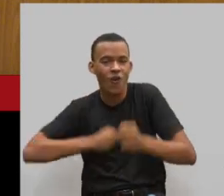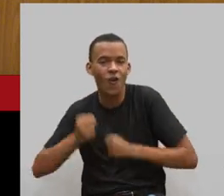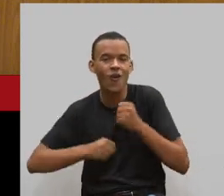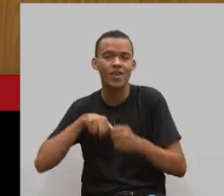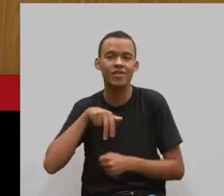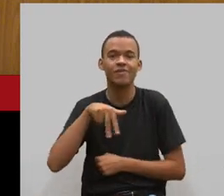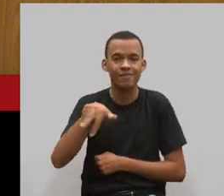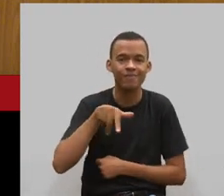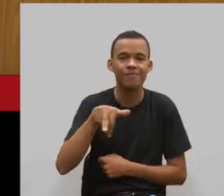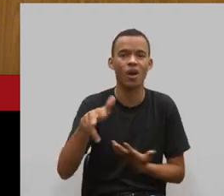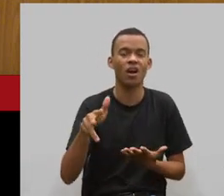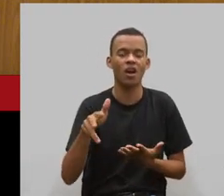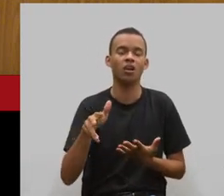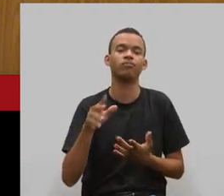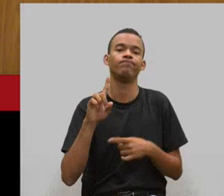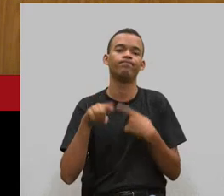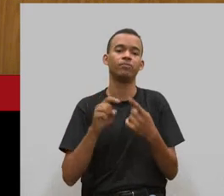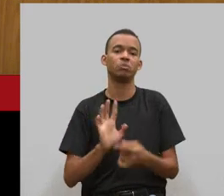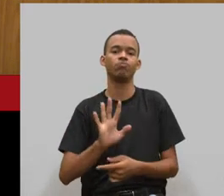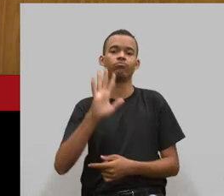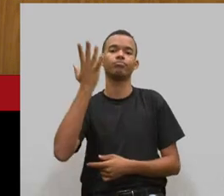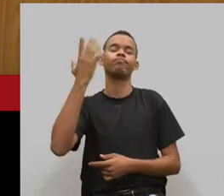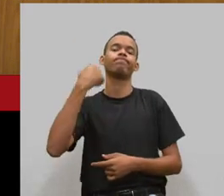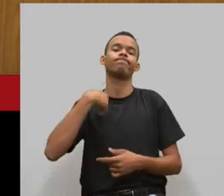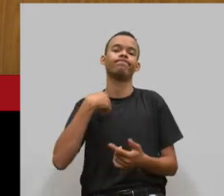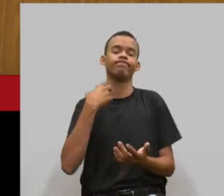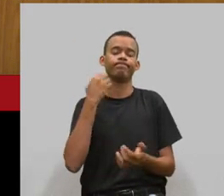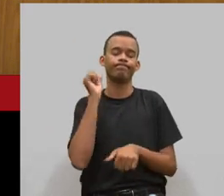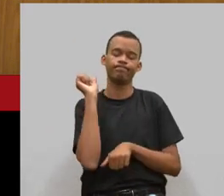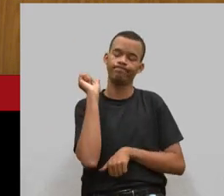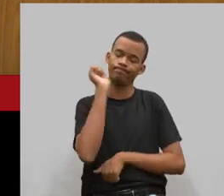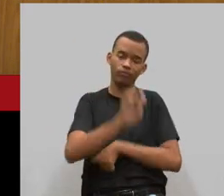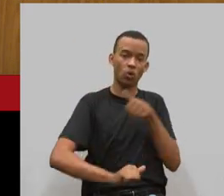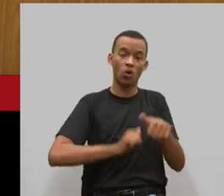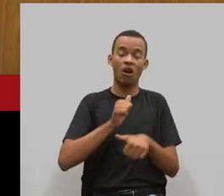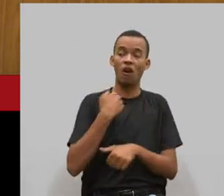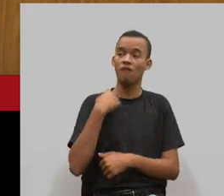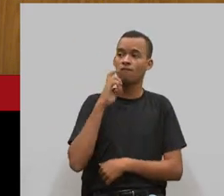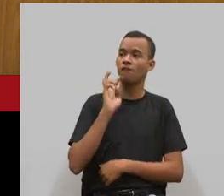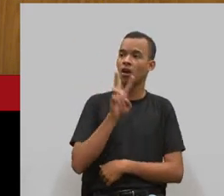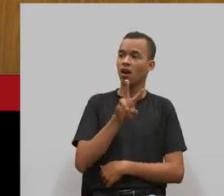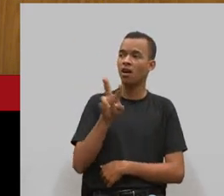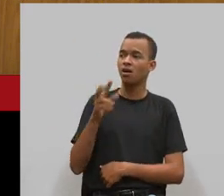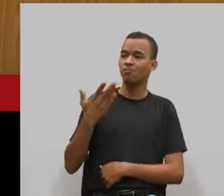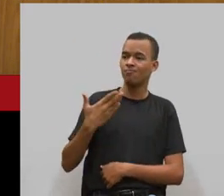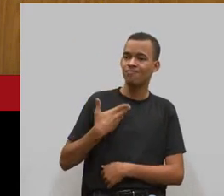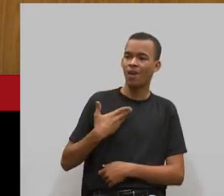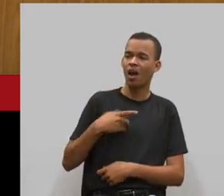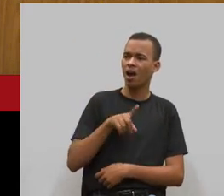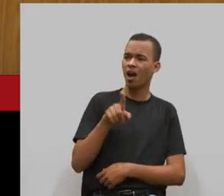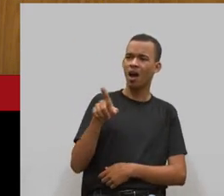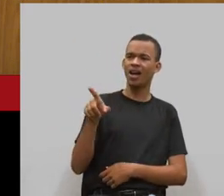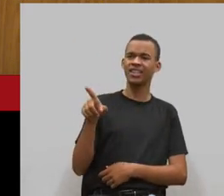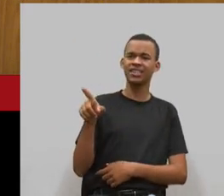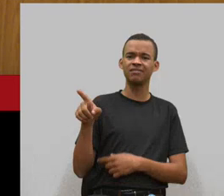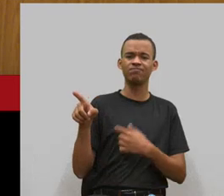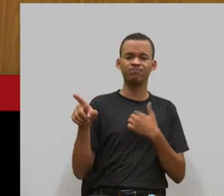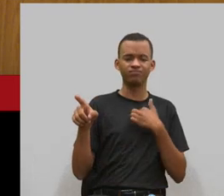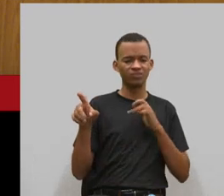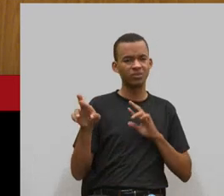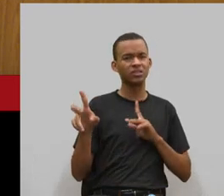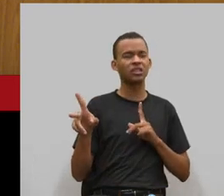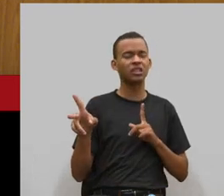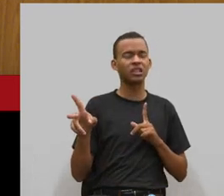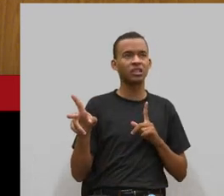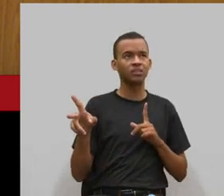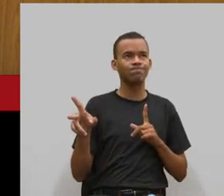mesmas coisas que eu fazia antes e eu me via naquela impossibilidade até quando apareceu o esporte